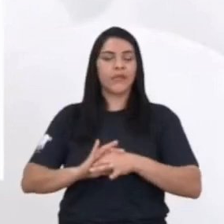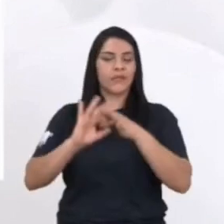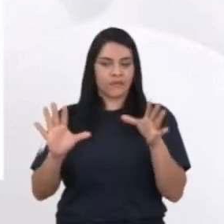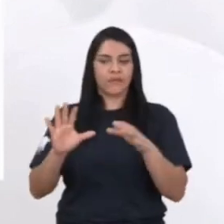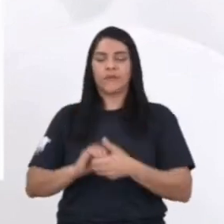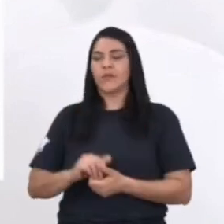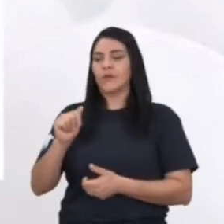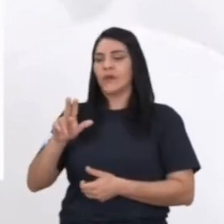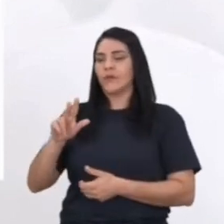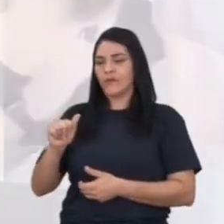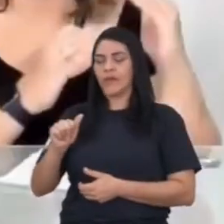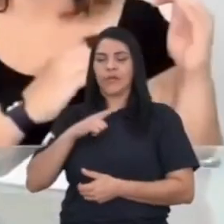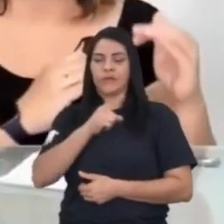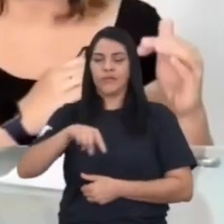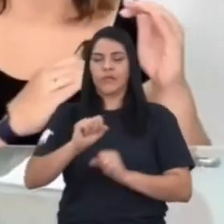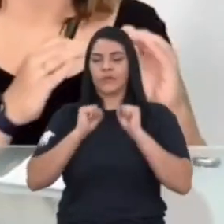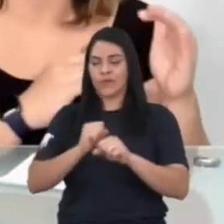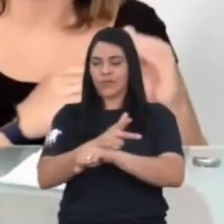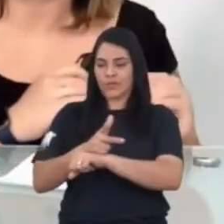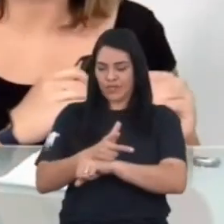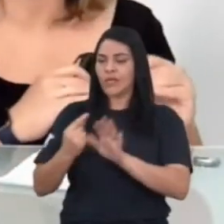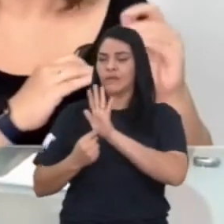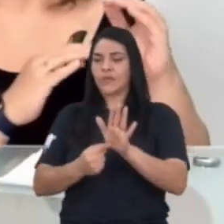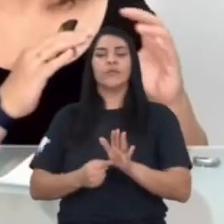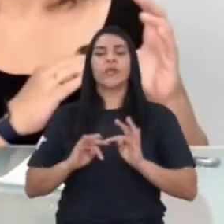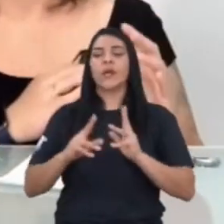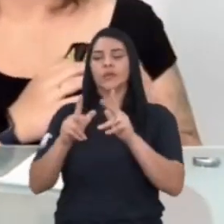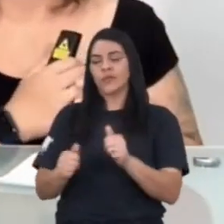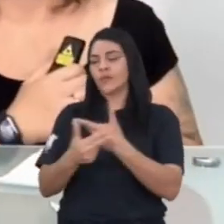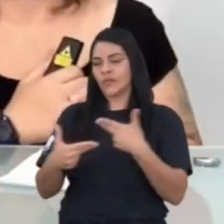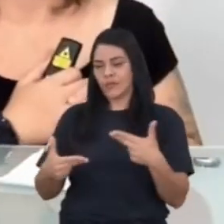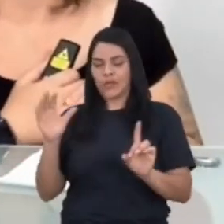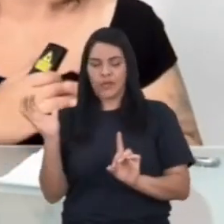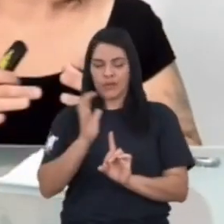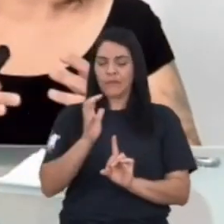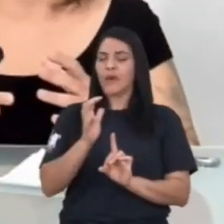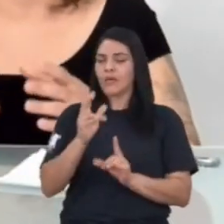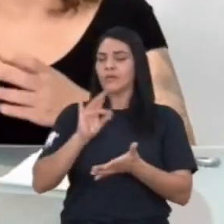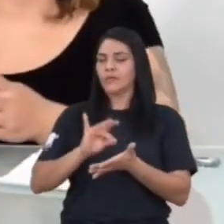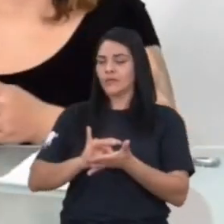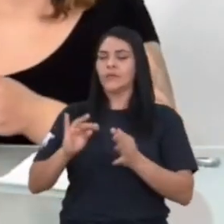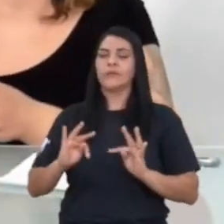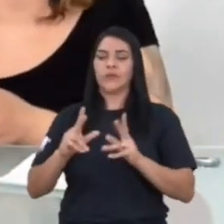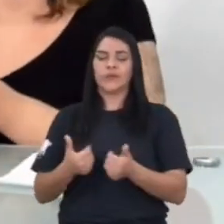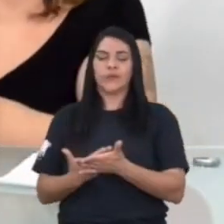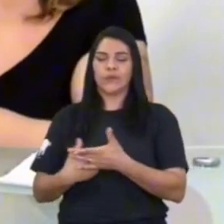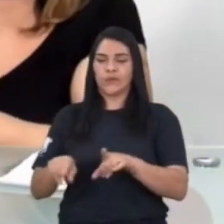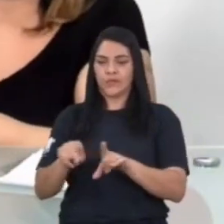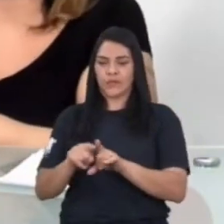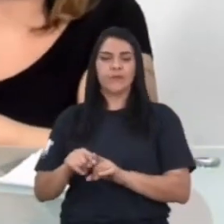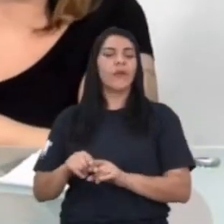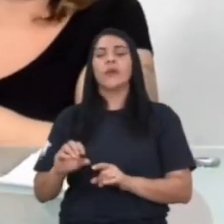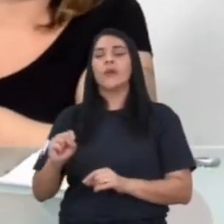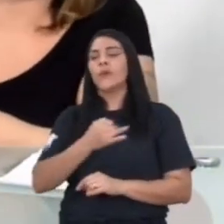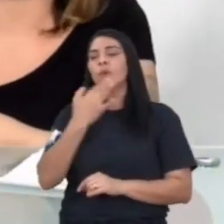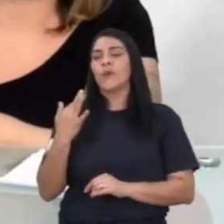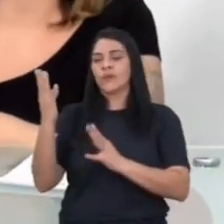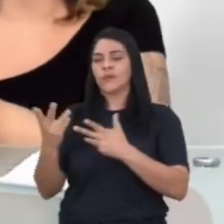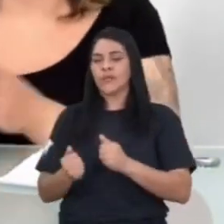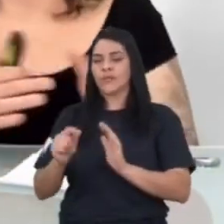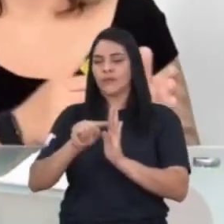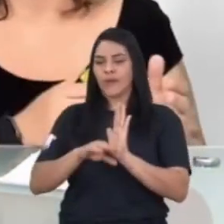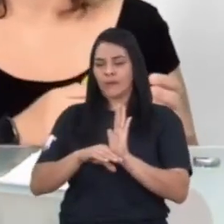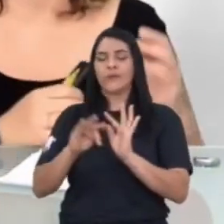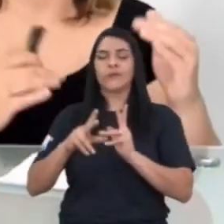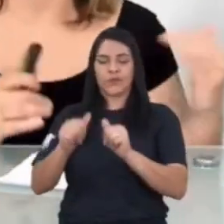lá na live, vocês podem assistir, e aí a gente vai debruçar lá, mostrar a volumetria, mostrar o impacto disso realmente, tanto para o aluno, né, quanto ele vai receber a menos dessas